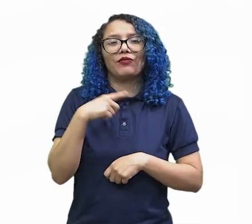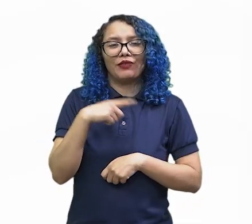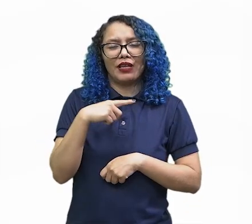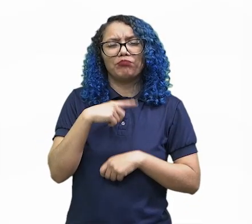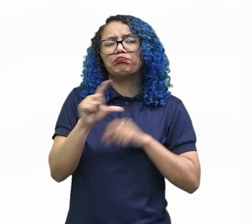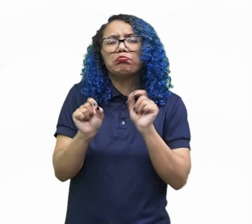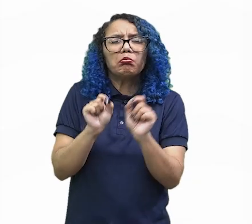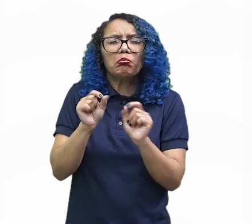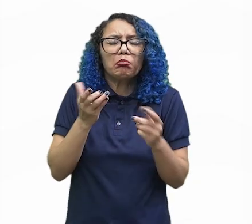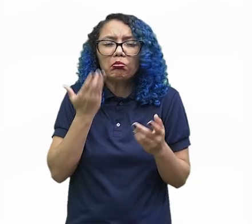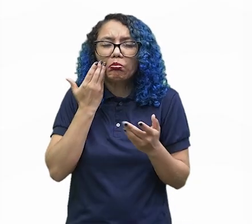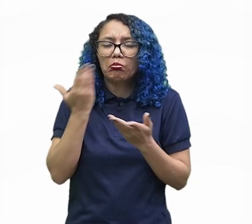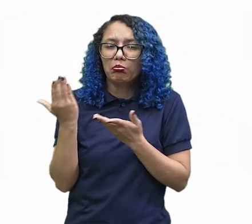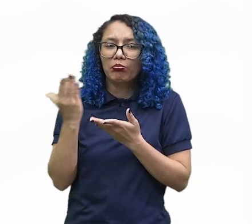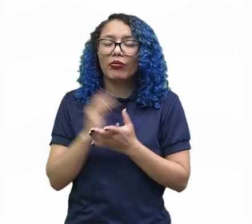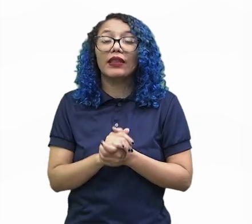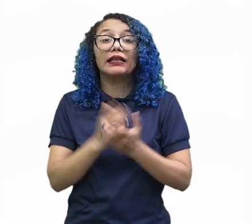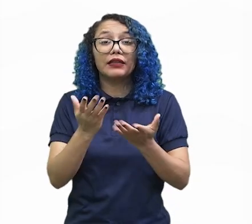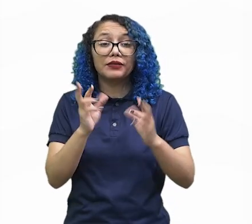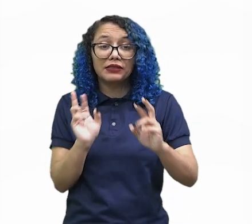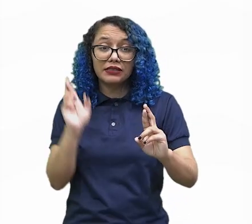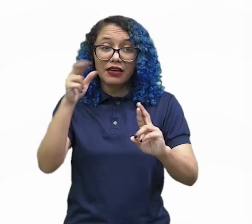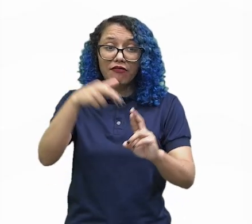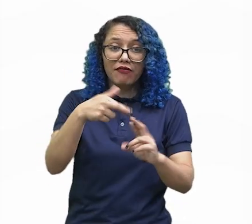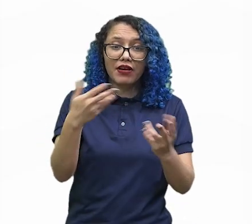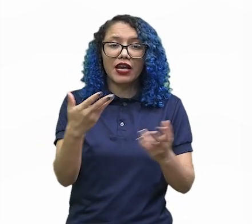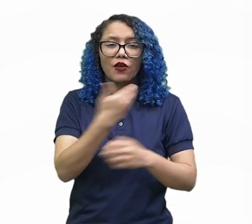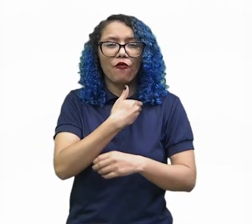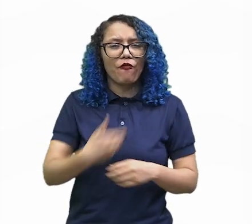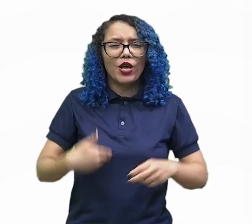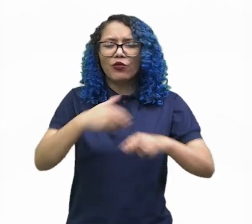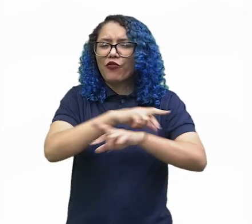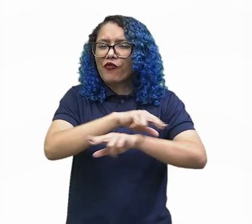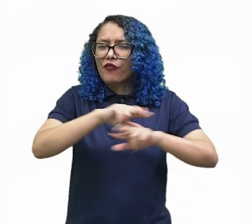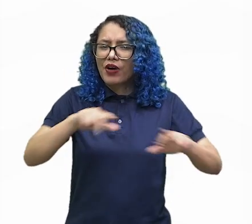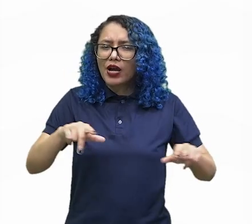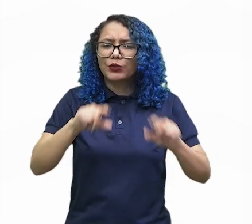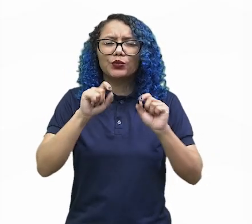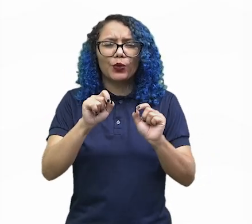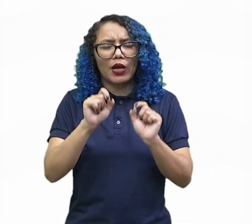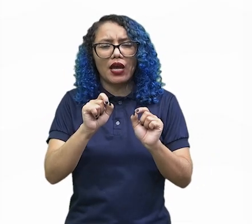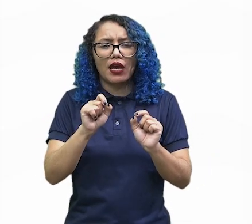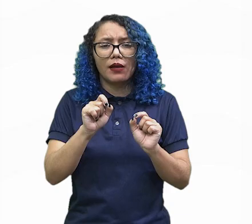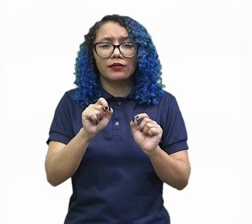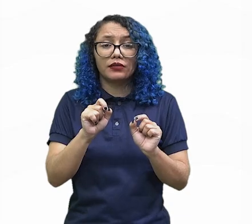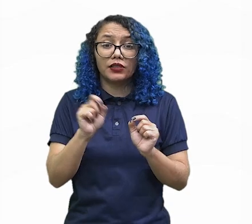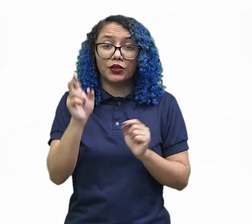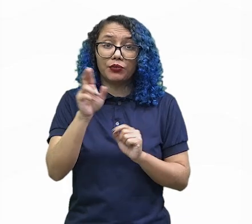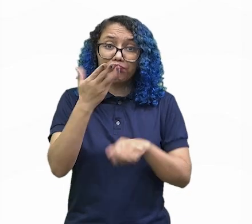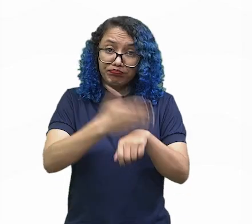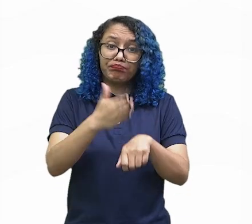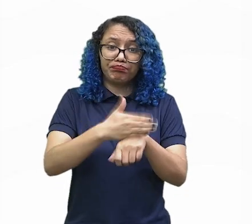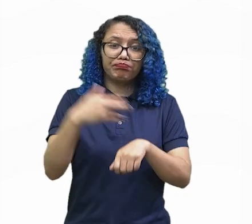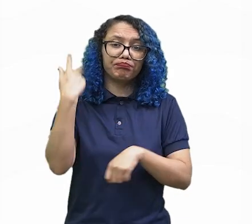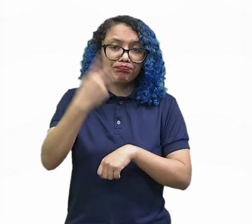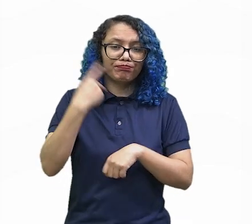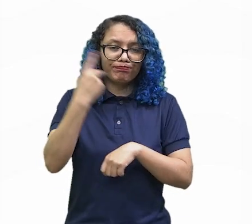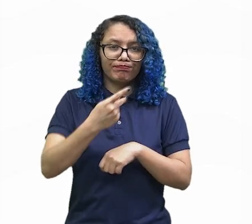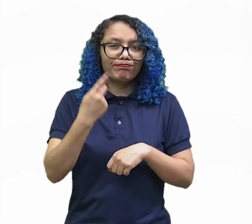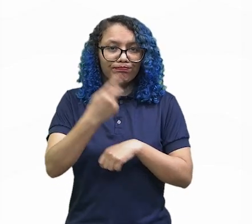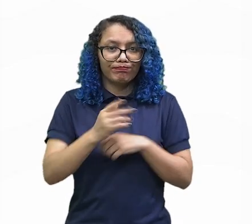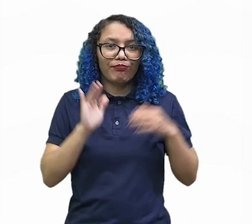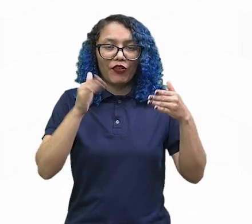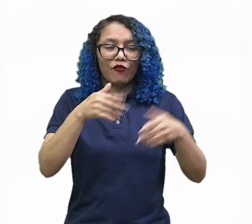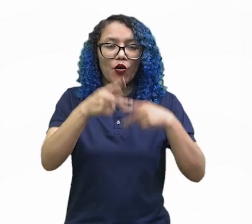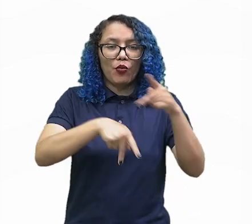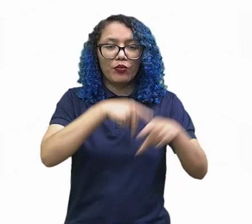política demográfica, vai estar ligado muito a diversos governos que adotam políticas demográficas